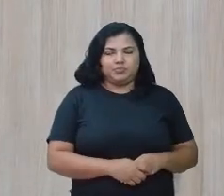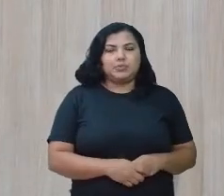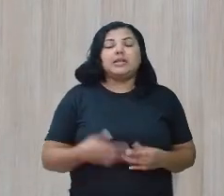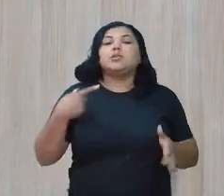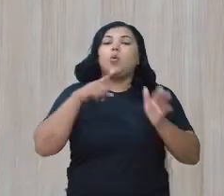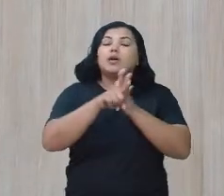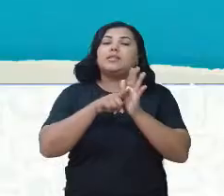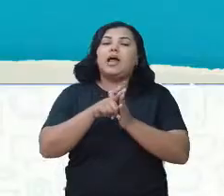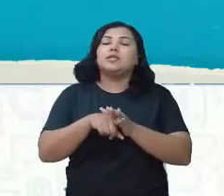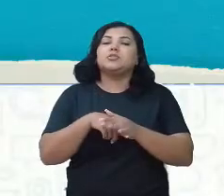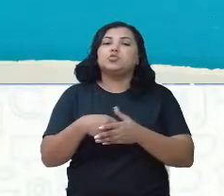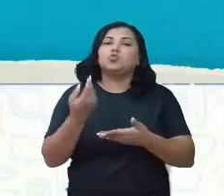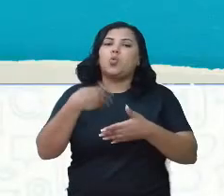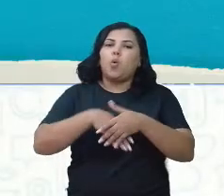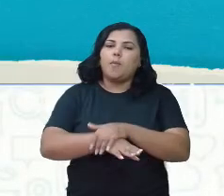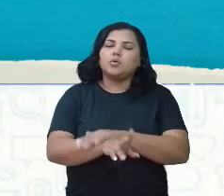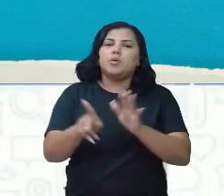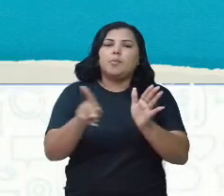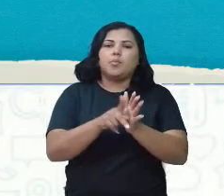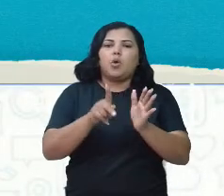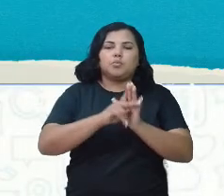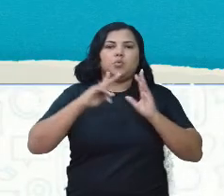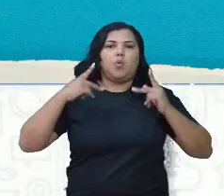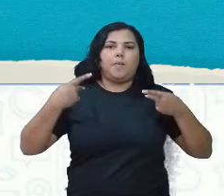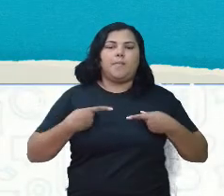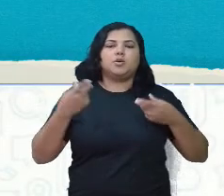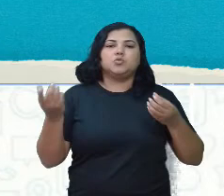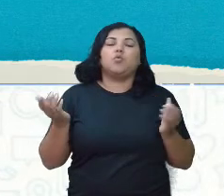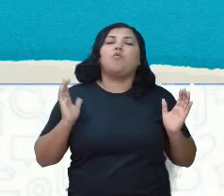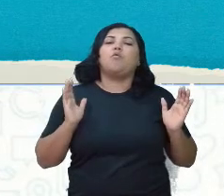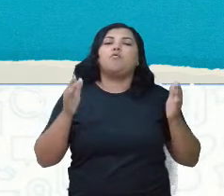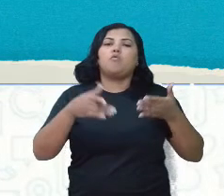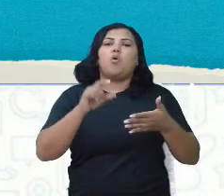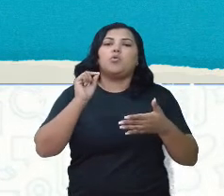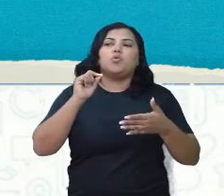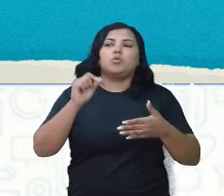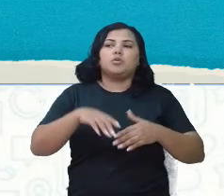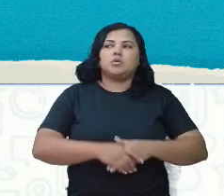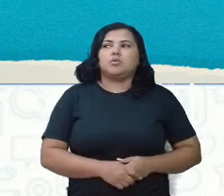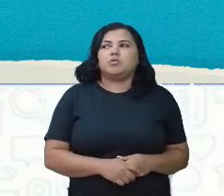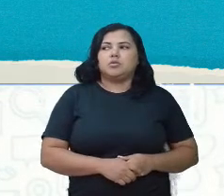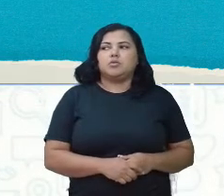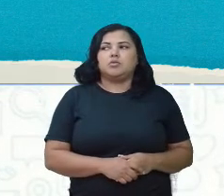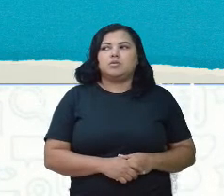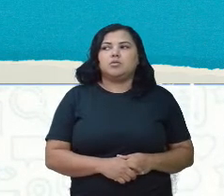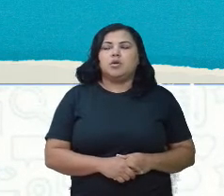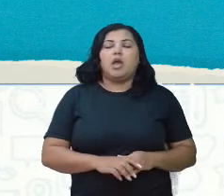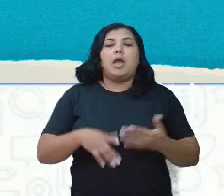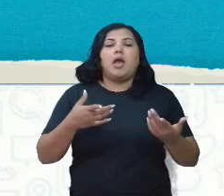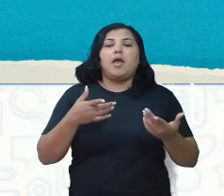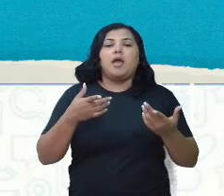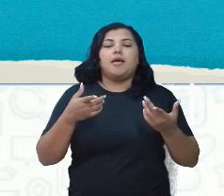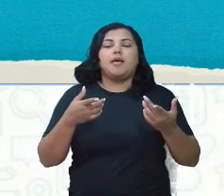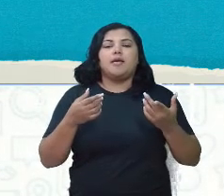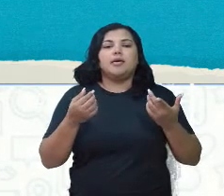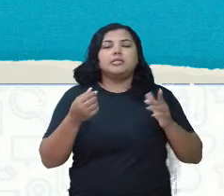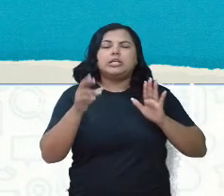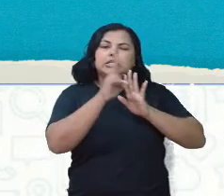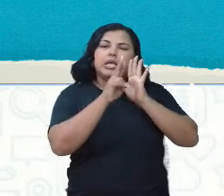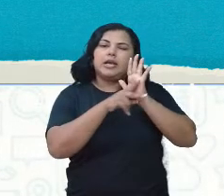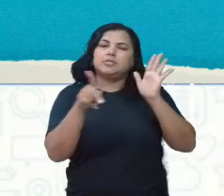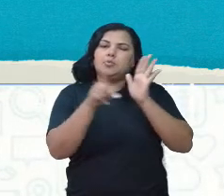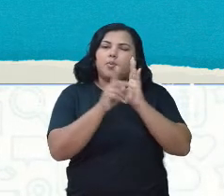Análise dos comportamentos humanos voltados para pequenas violações de normas sociais,